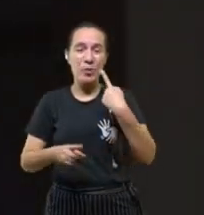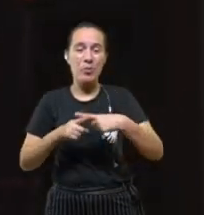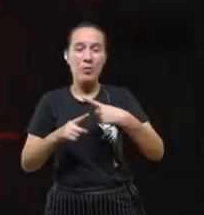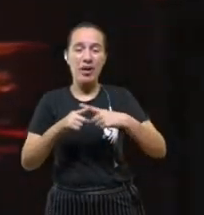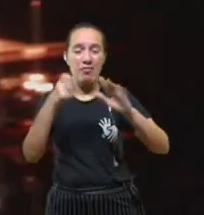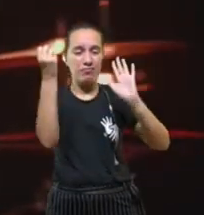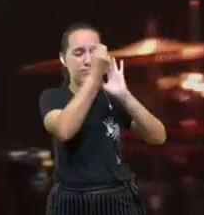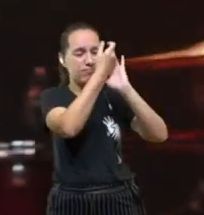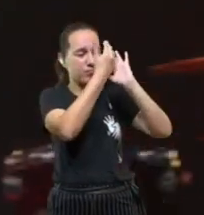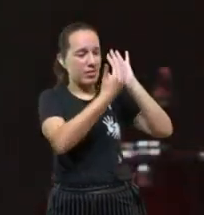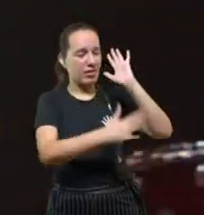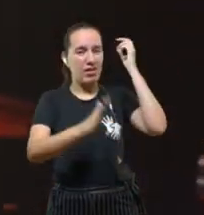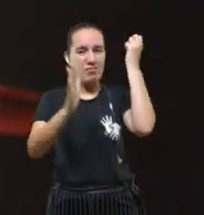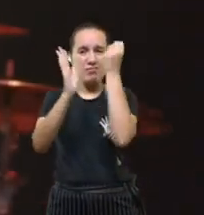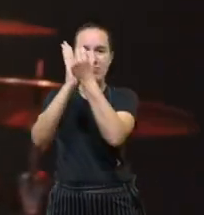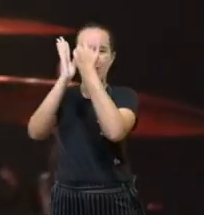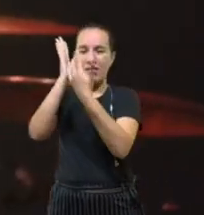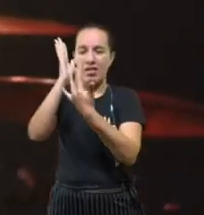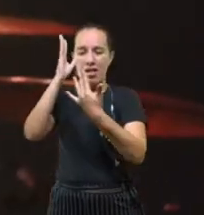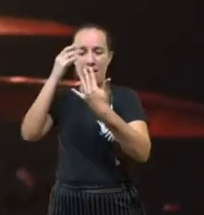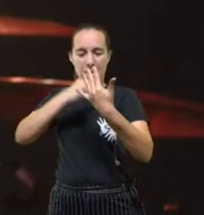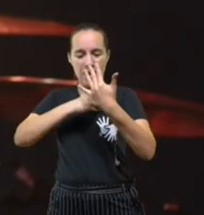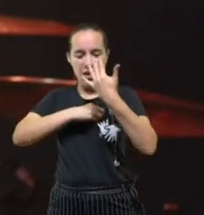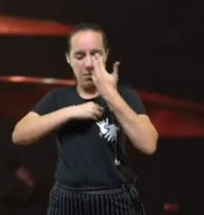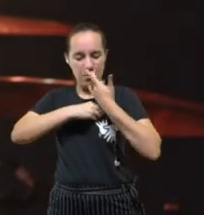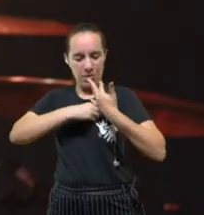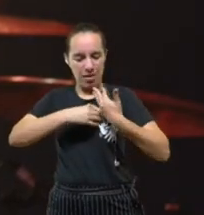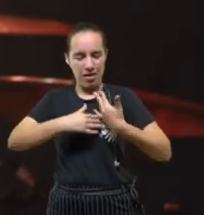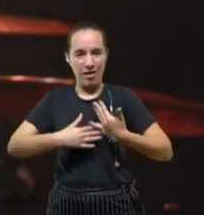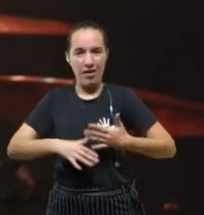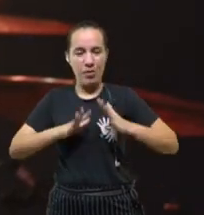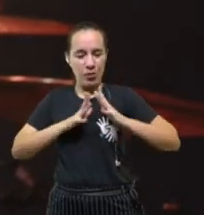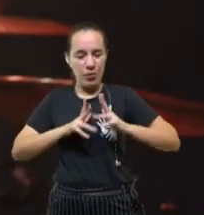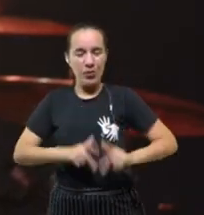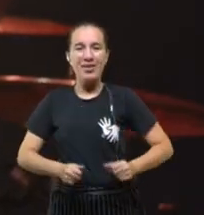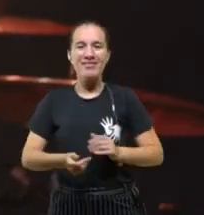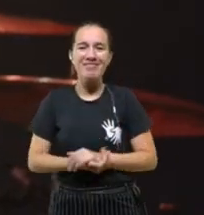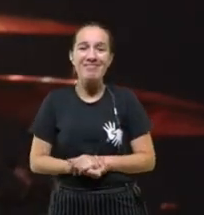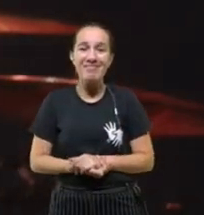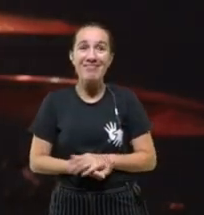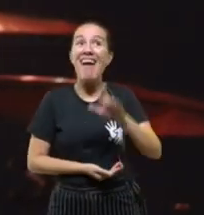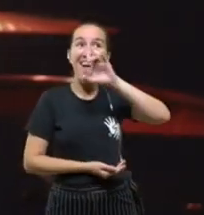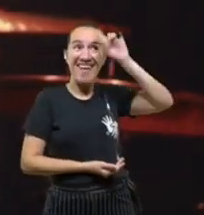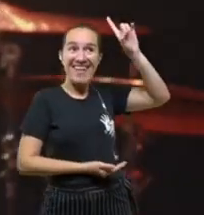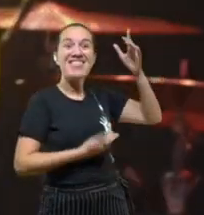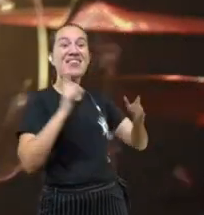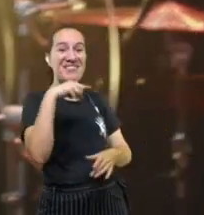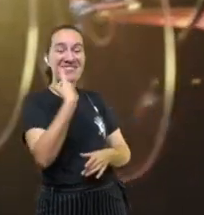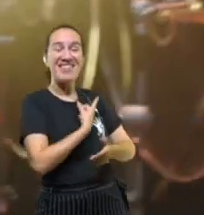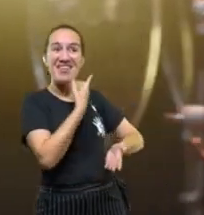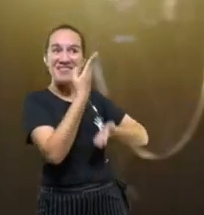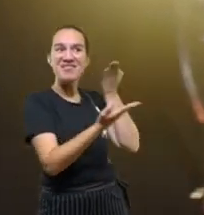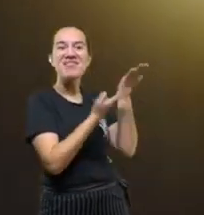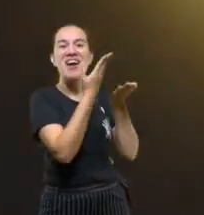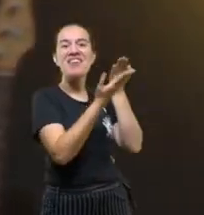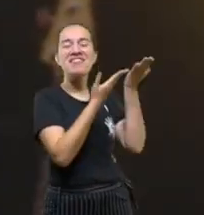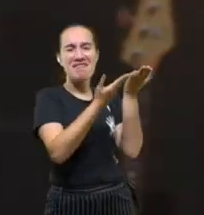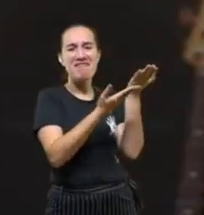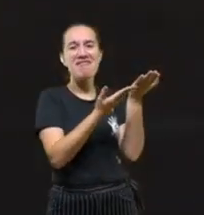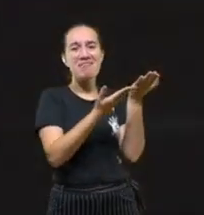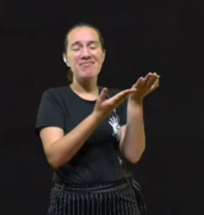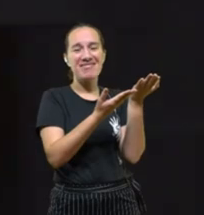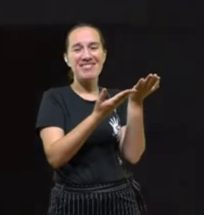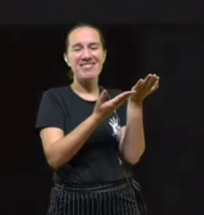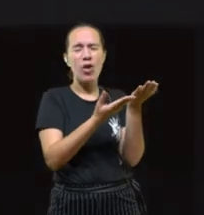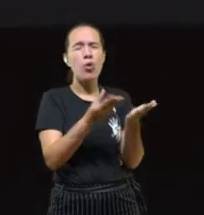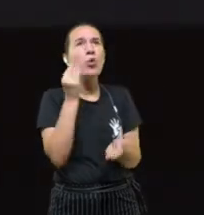pecado pago. Esse é o Deus que nós servimos, gente. Se você, eu sei, eu estou